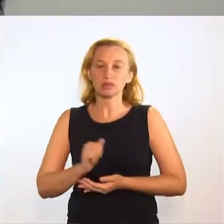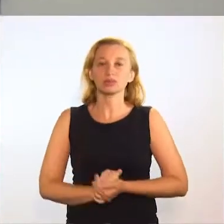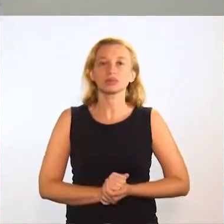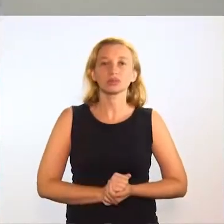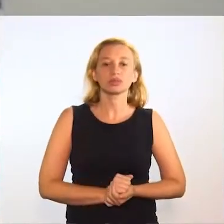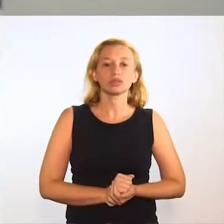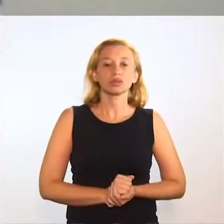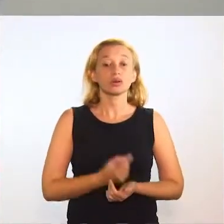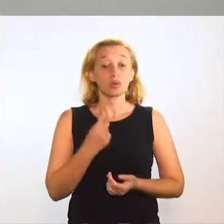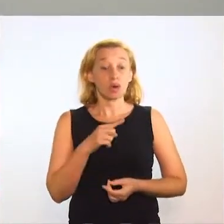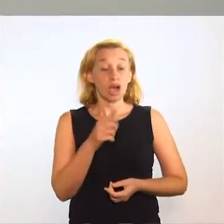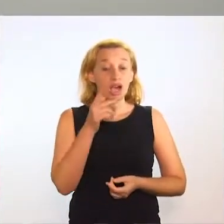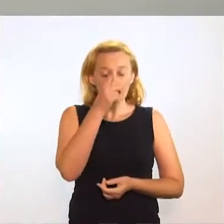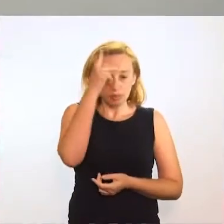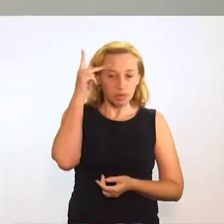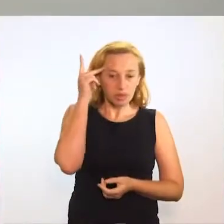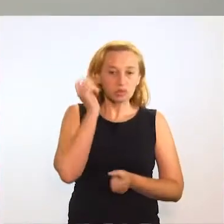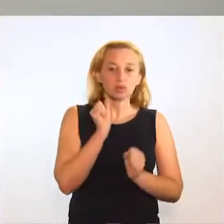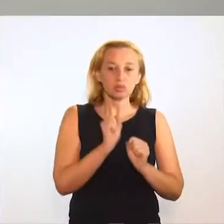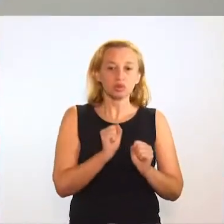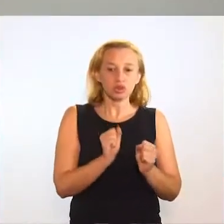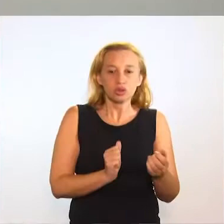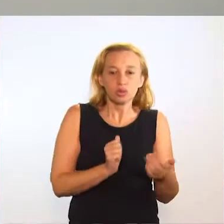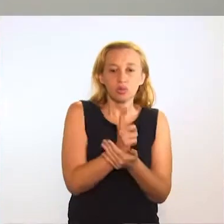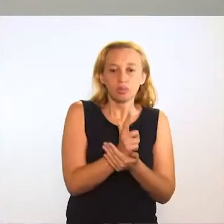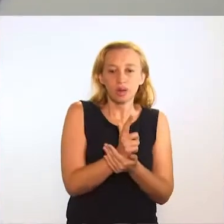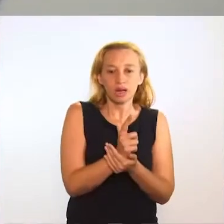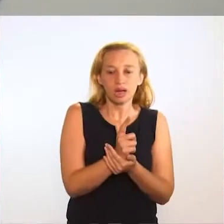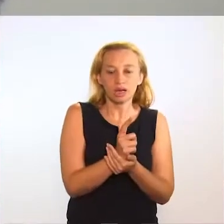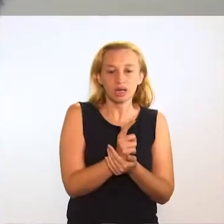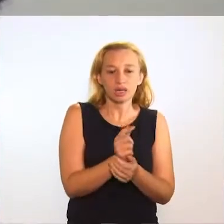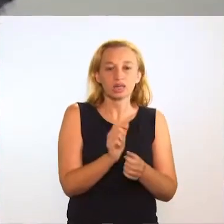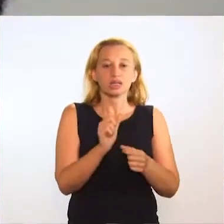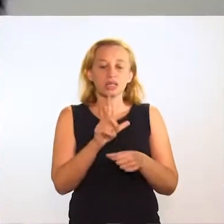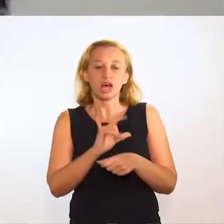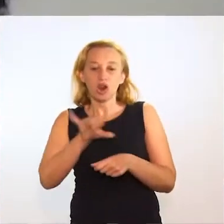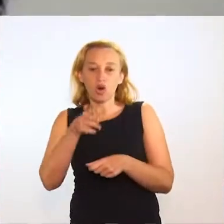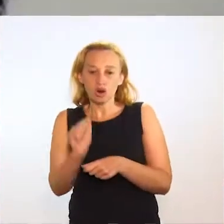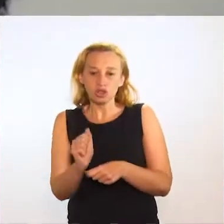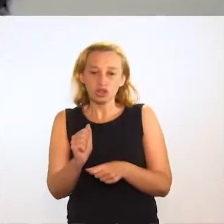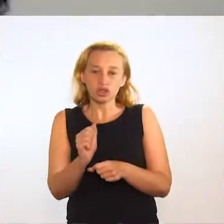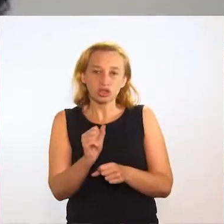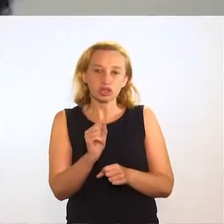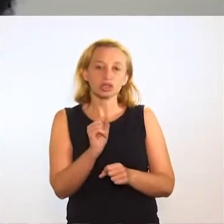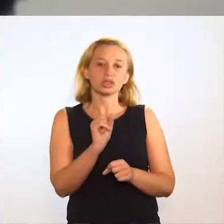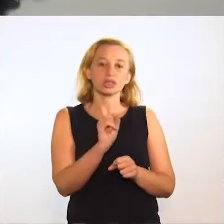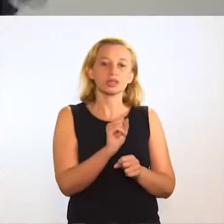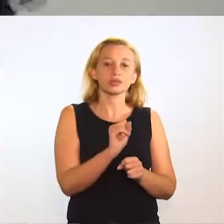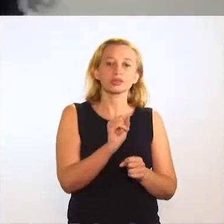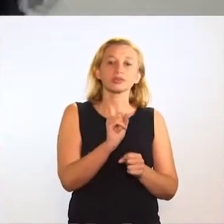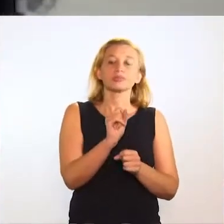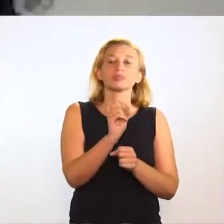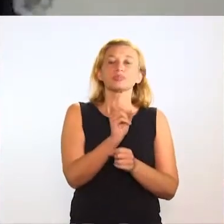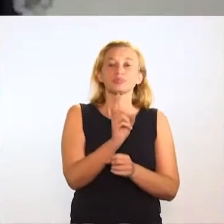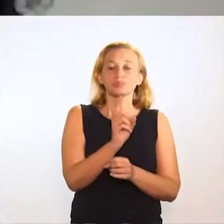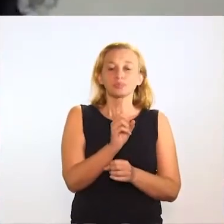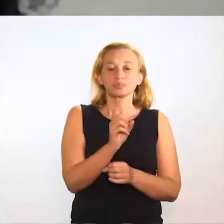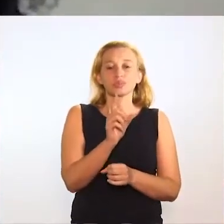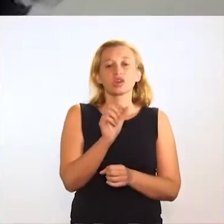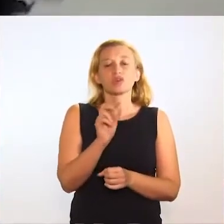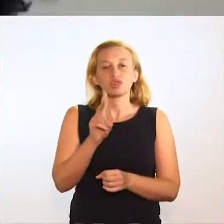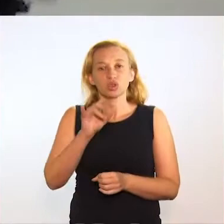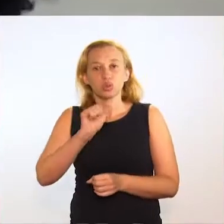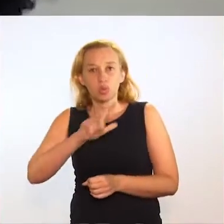a gente colocou online e as pessoas podiam consumir as caixas através da loja virtual e foi muito bacana porque dessa a gente fez uma ação social